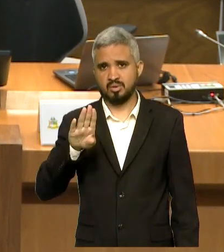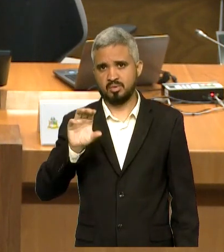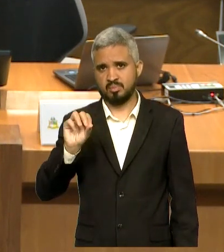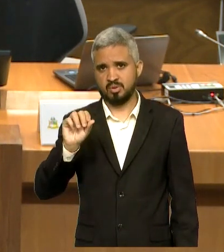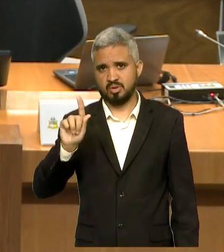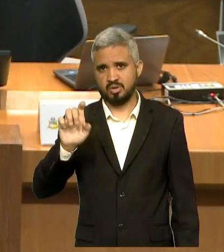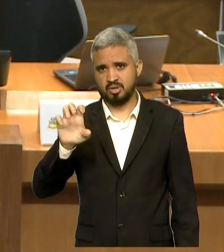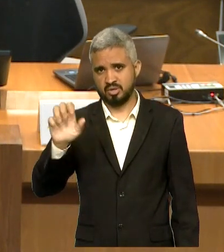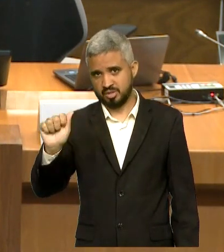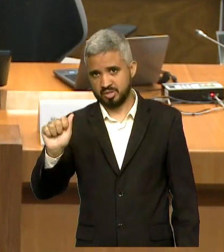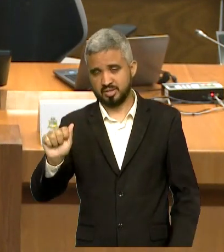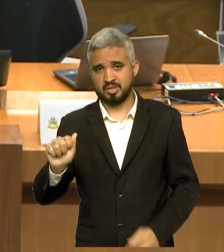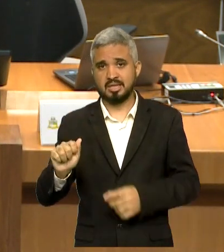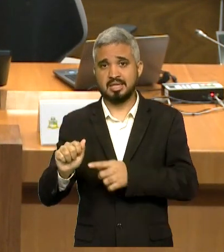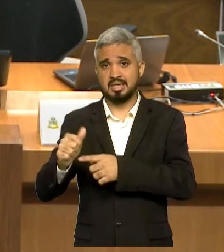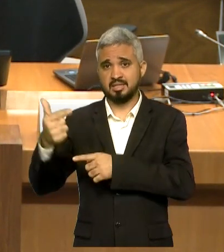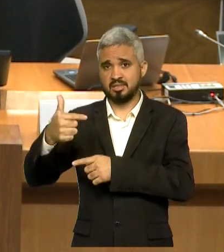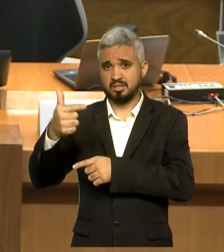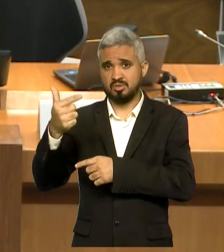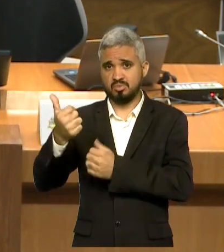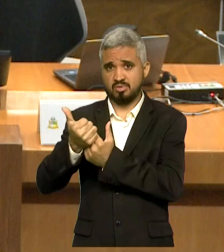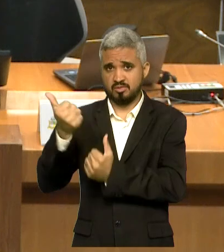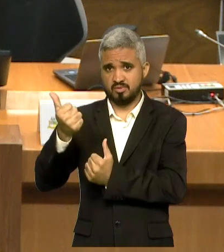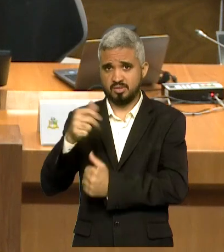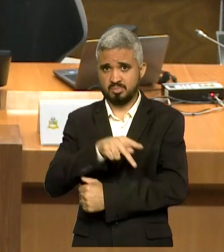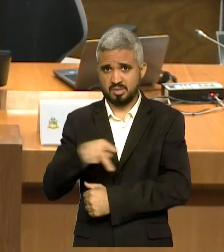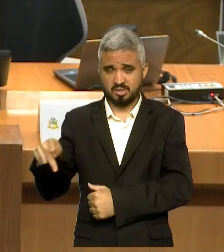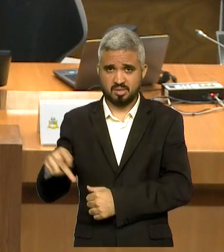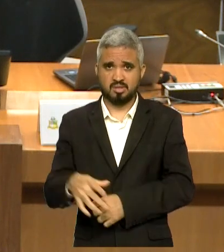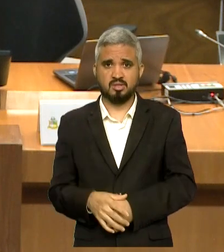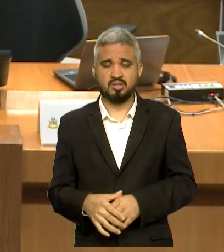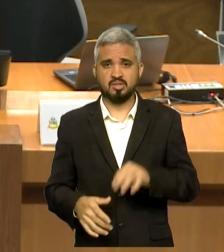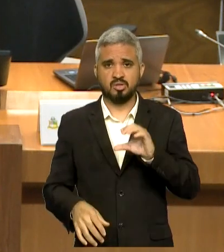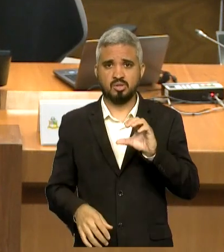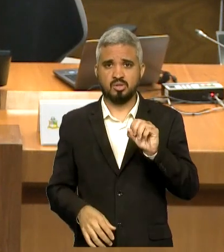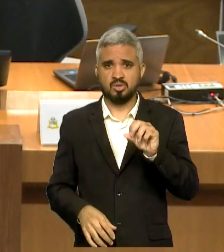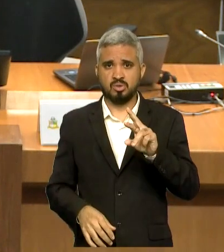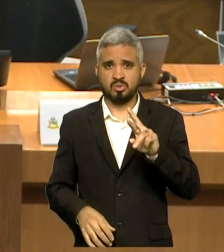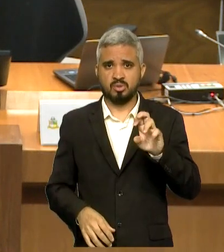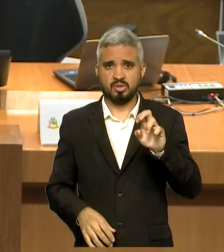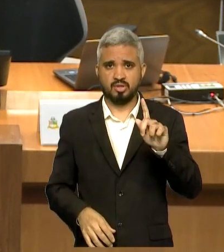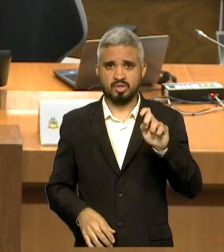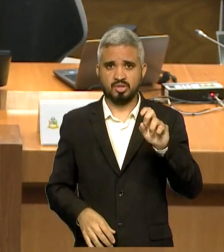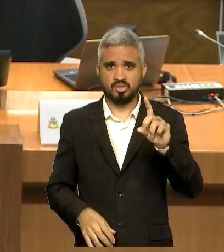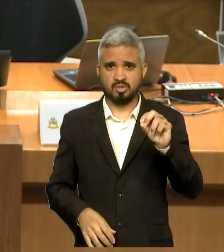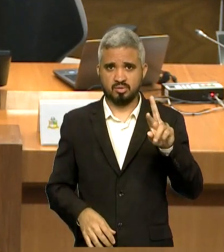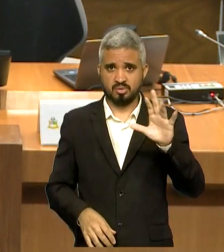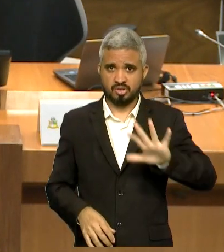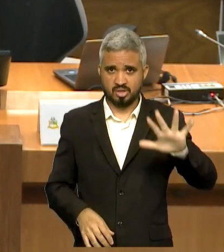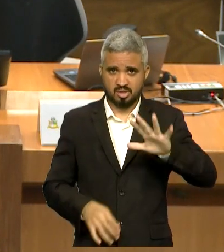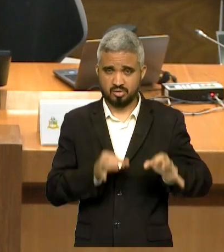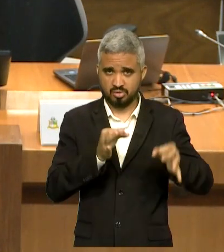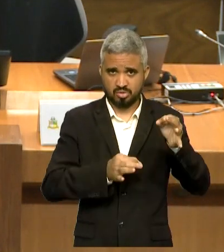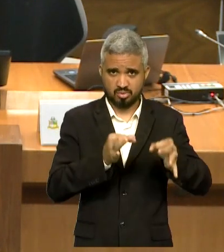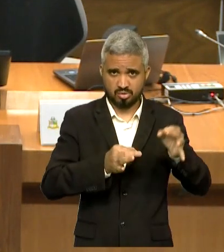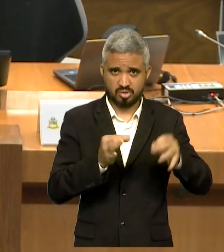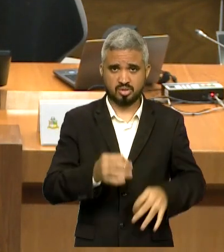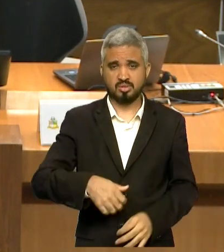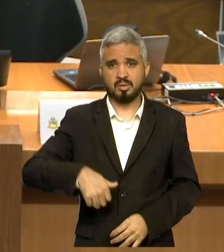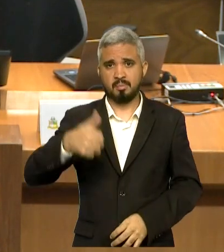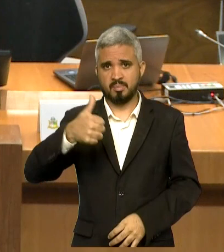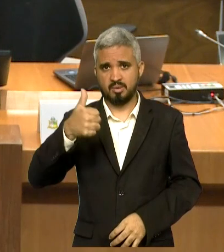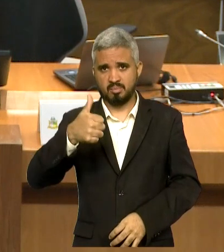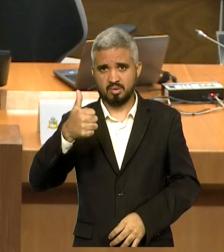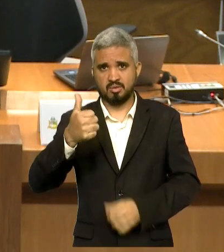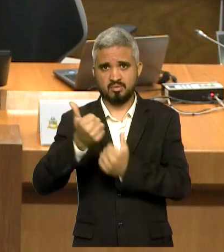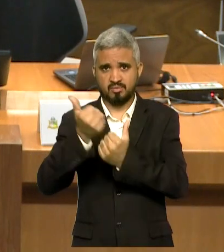cargos de segundo vice-presidente, corregedor-geral de justiça e primeiro vice-presidente, respectivamente, do Tribunal de Justiça do